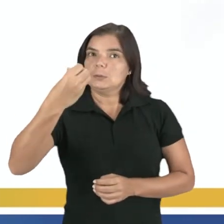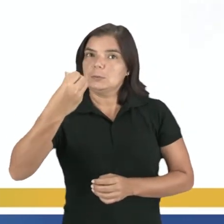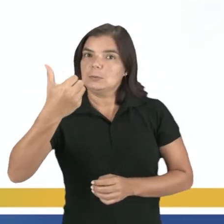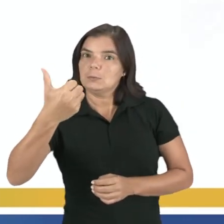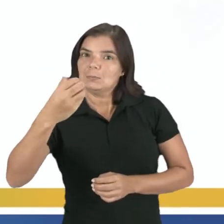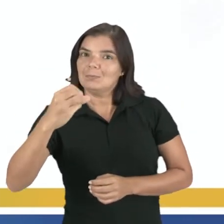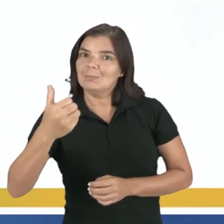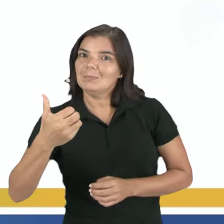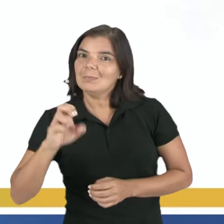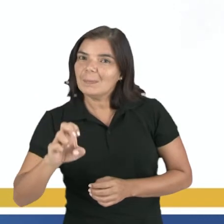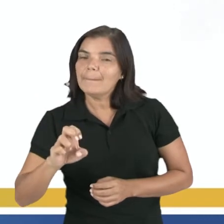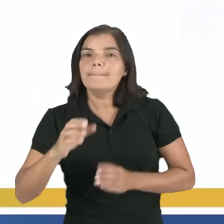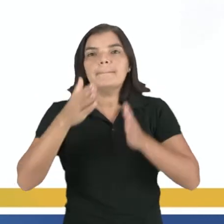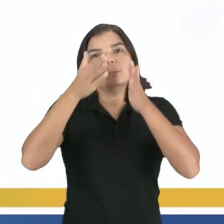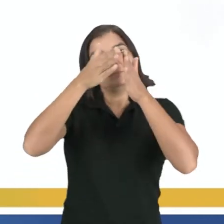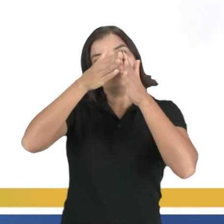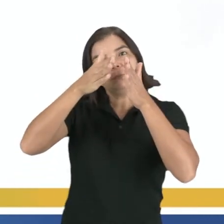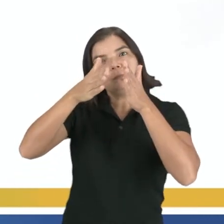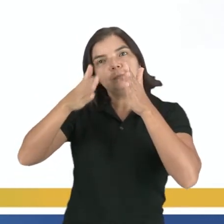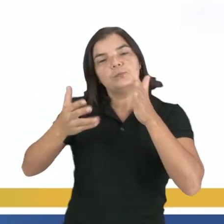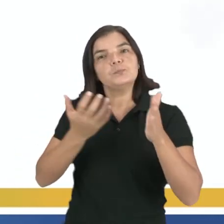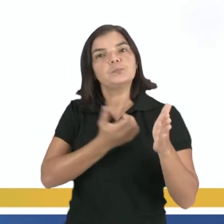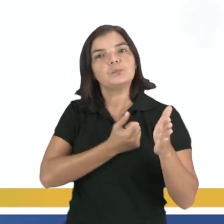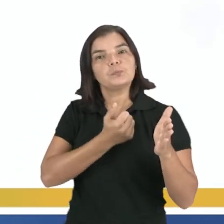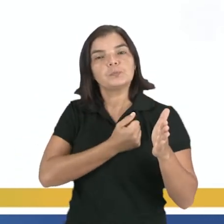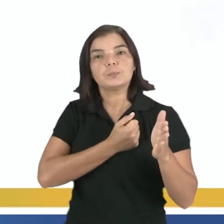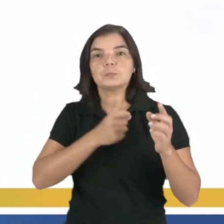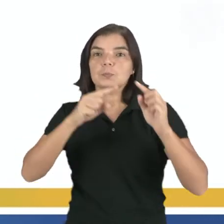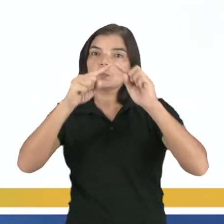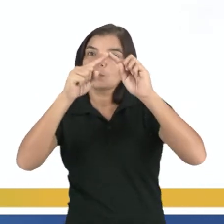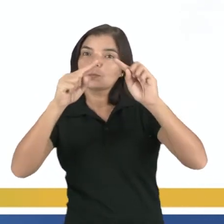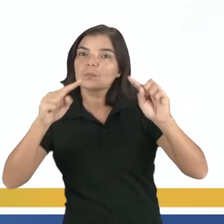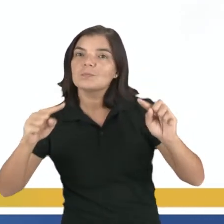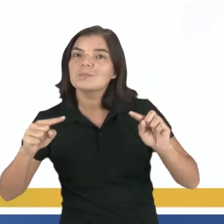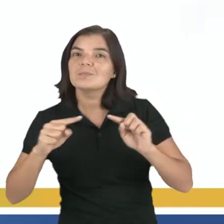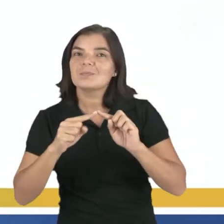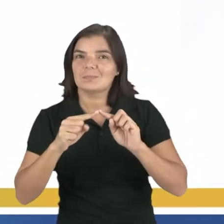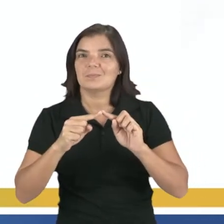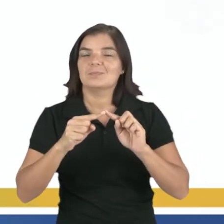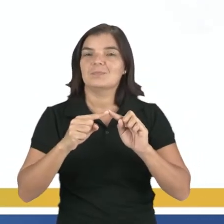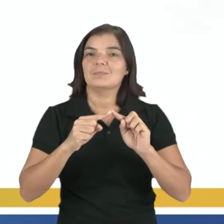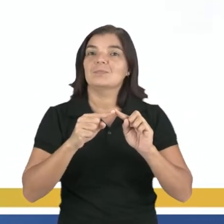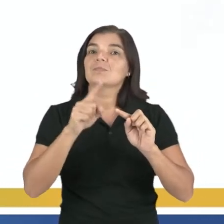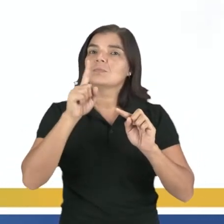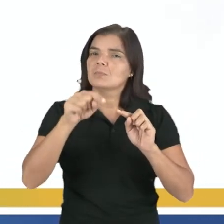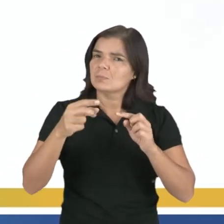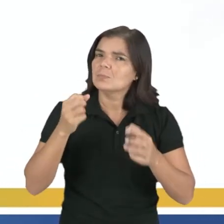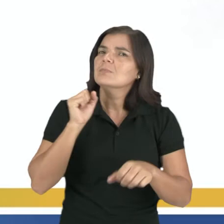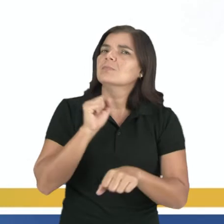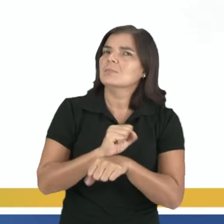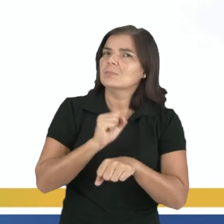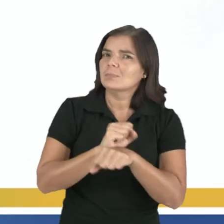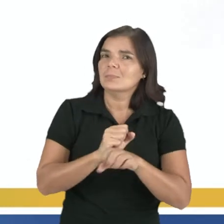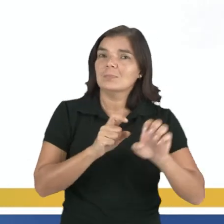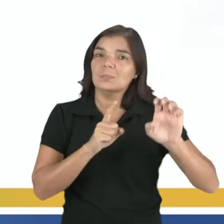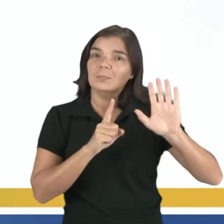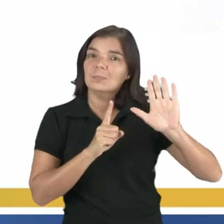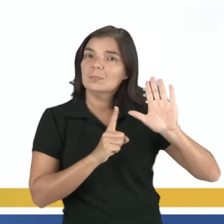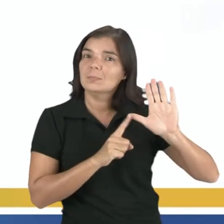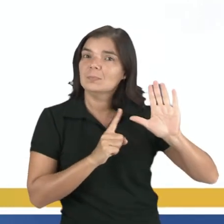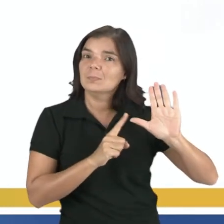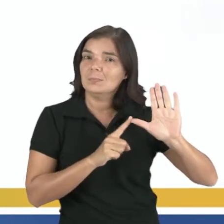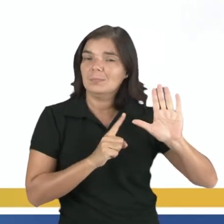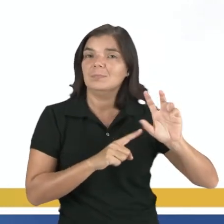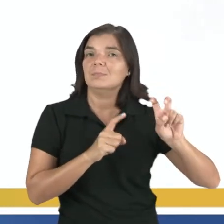esse padrão. São chamados números triangulares. Então, é de se esperar que na quinta figura,